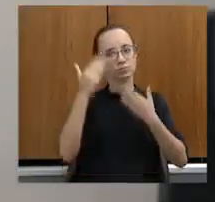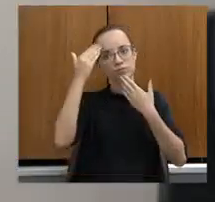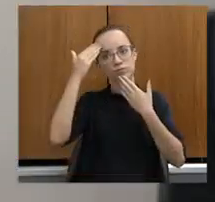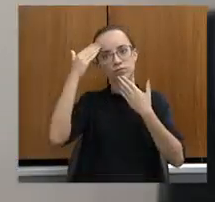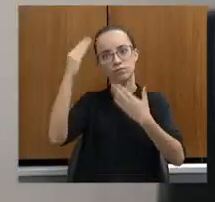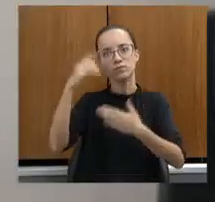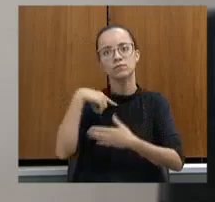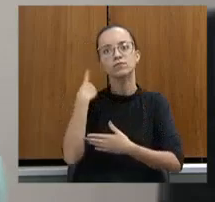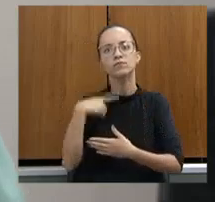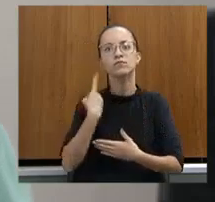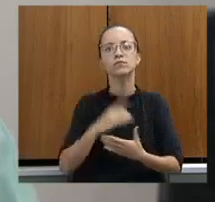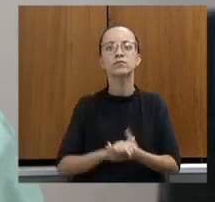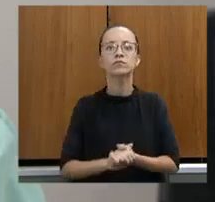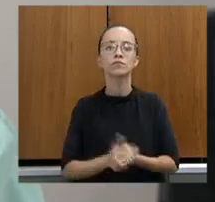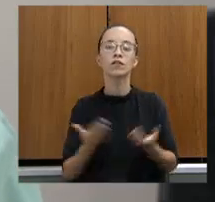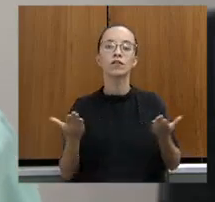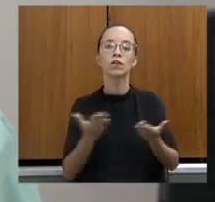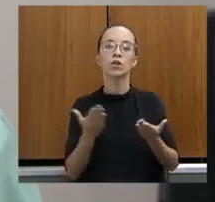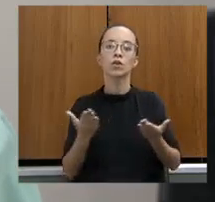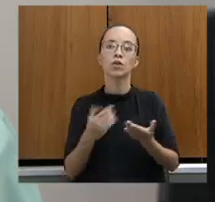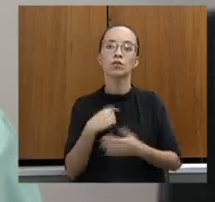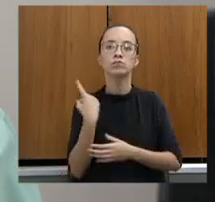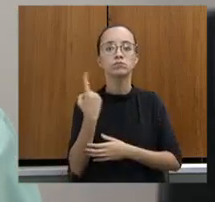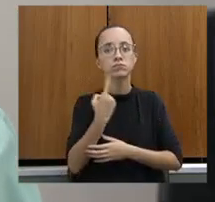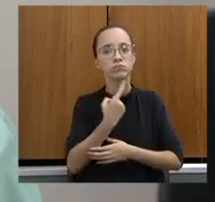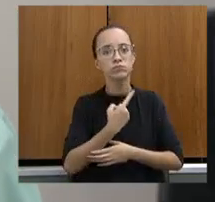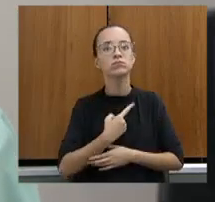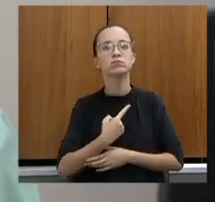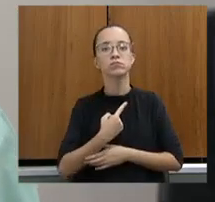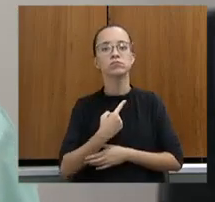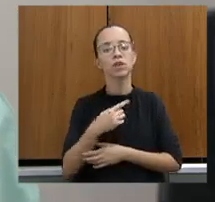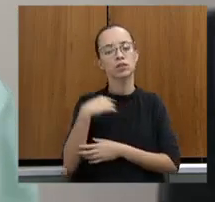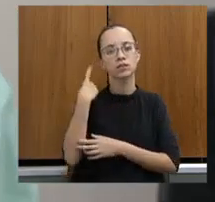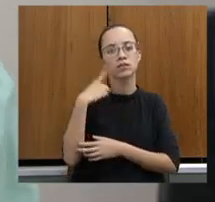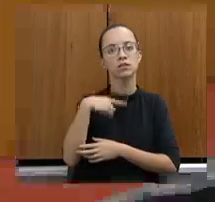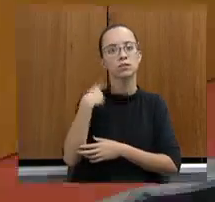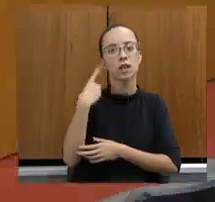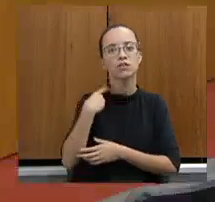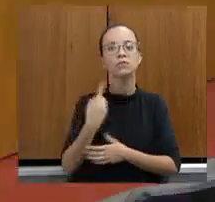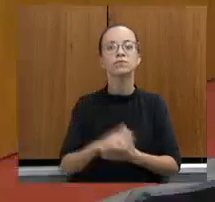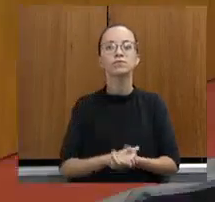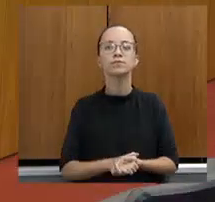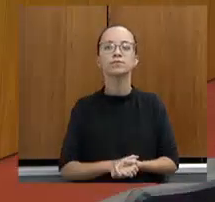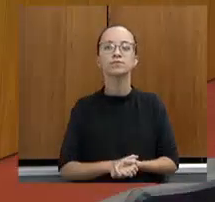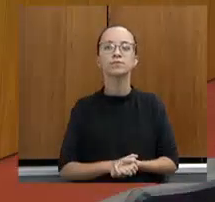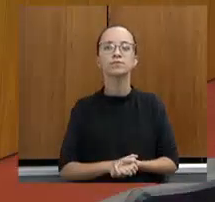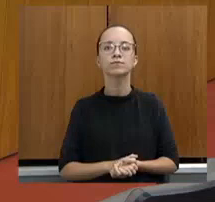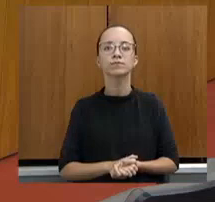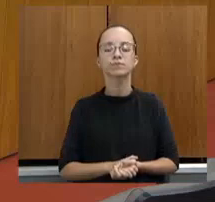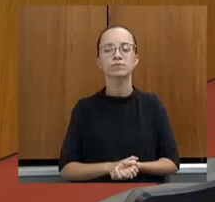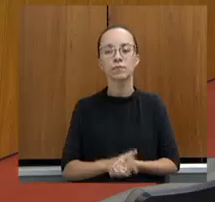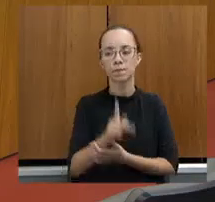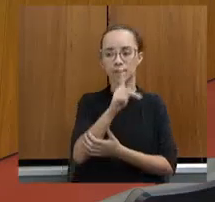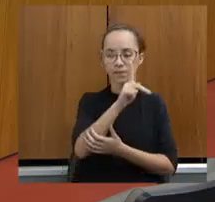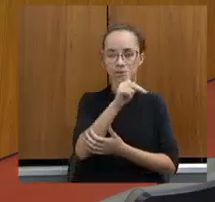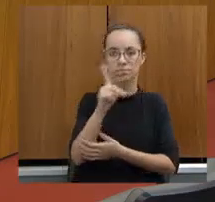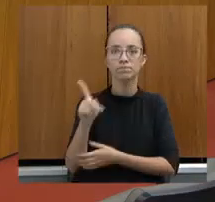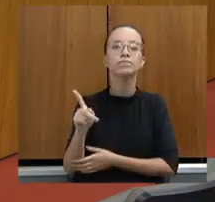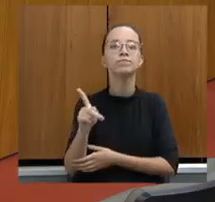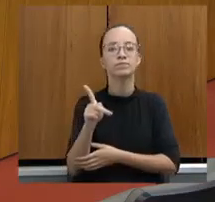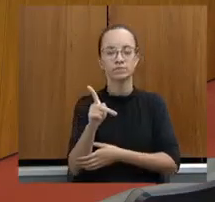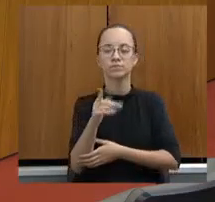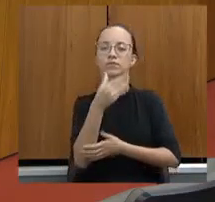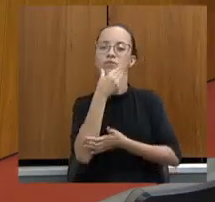Beatriz nós vamos agora passar a palavra pro Deputado Duarte bexiga Ok senhora Presidente senhores